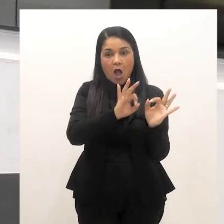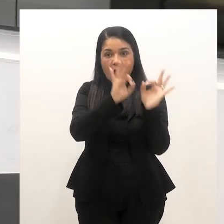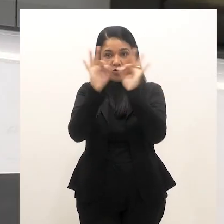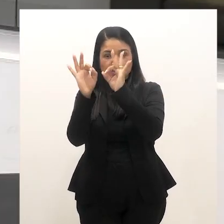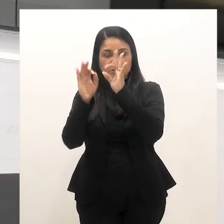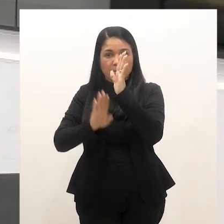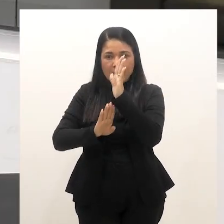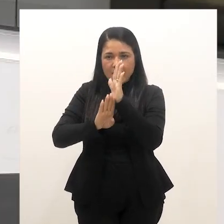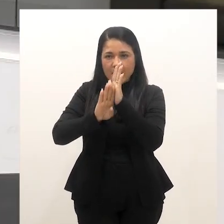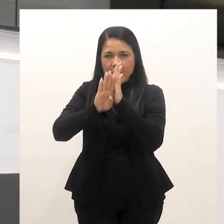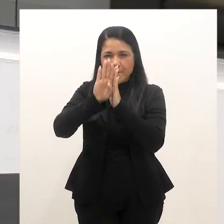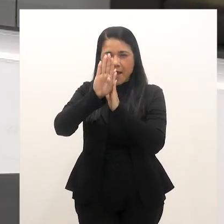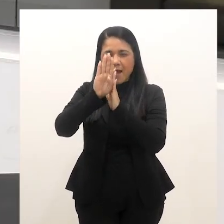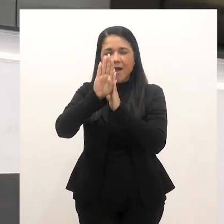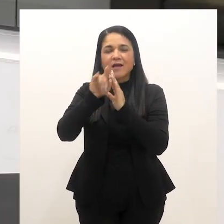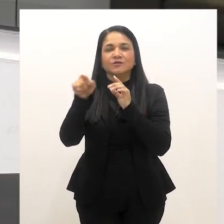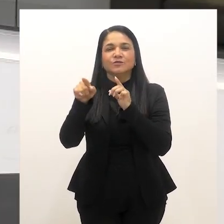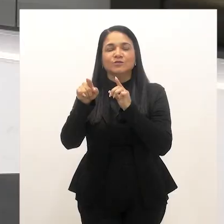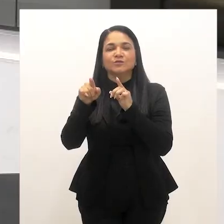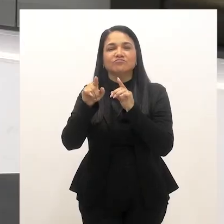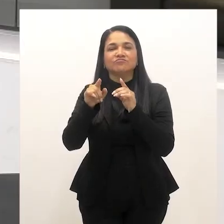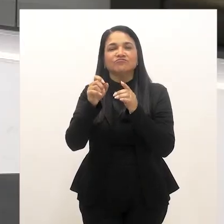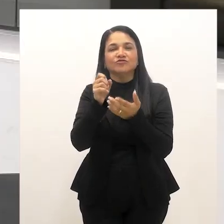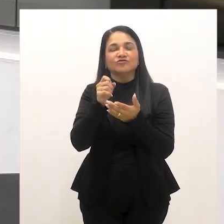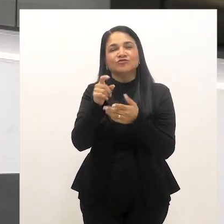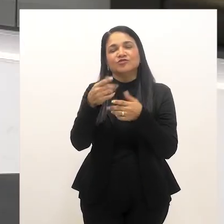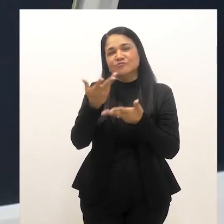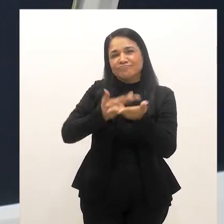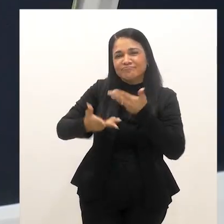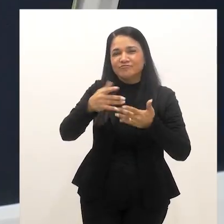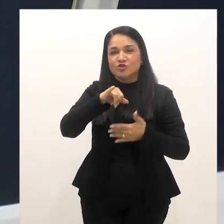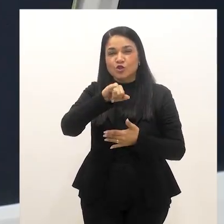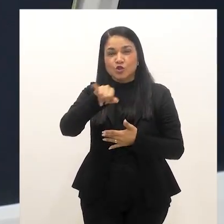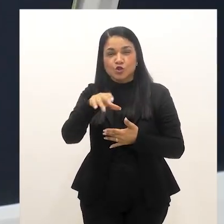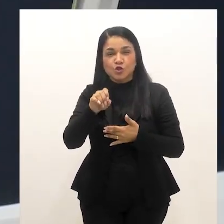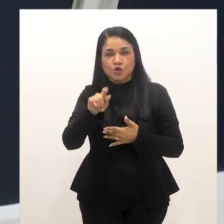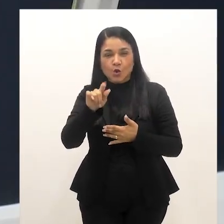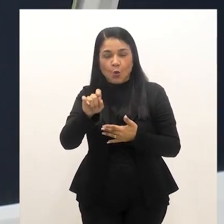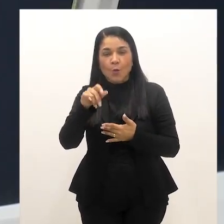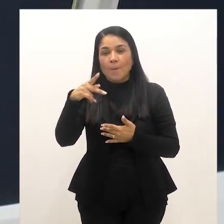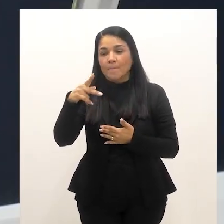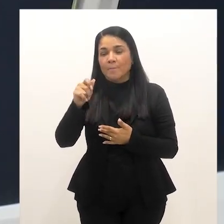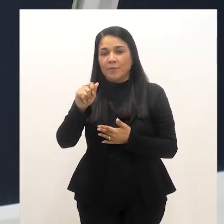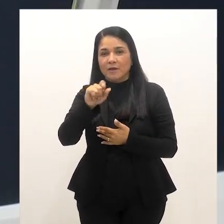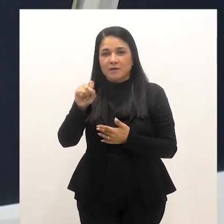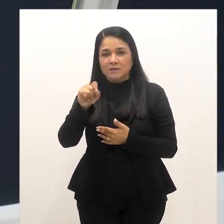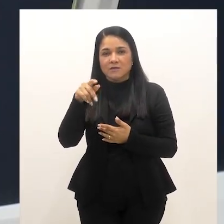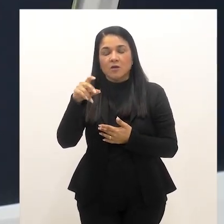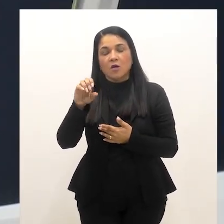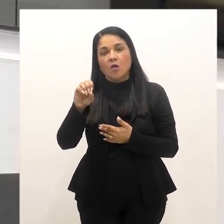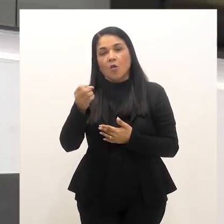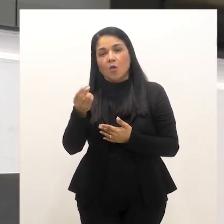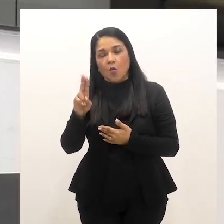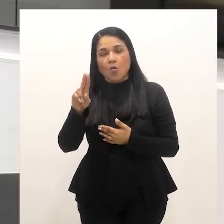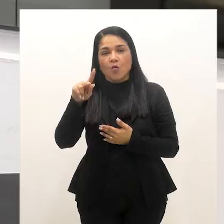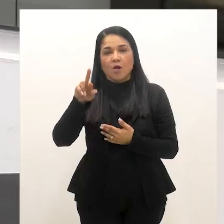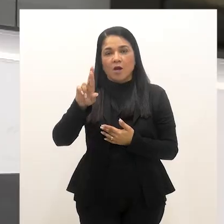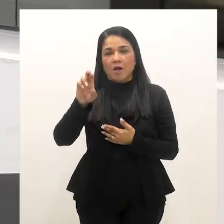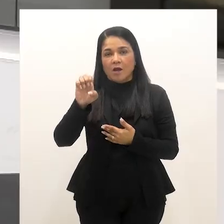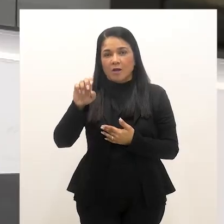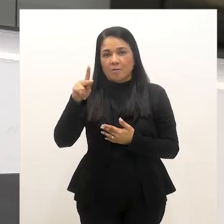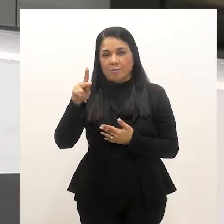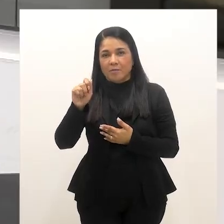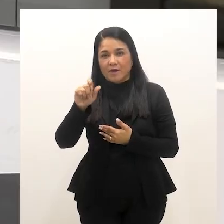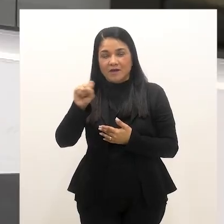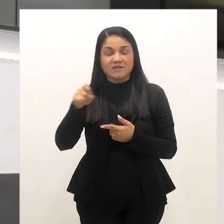muita audiência os programas de games, tipo Um Passa ou Repassa, né? No Domingão, né? O Fausto Silva sempre